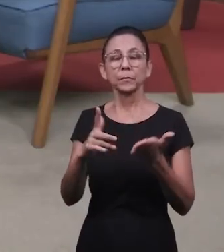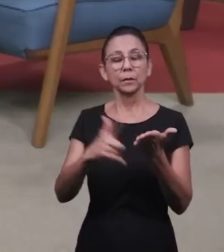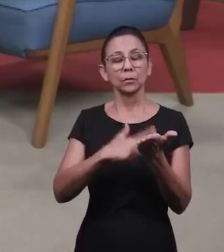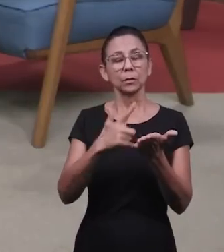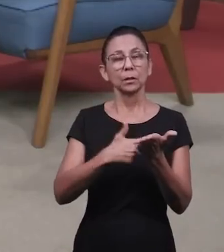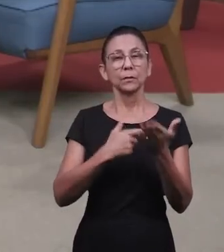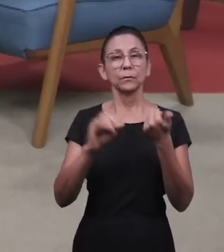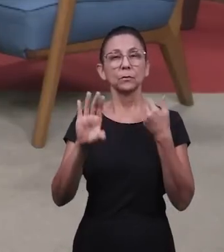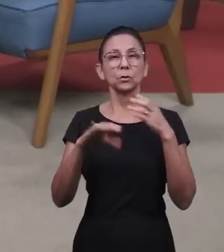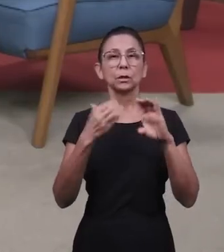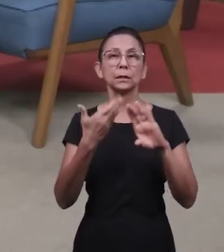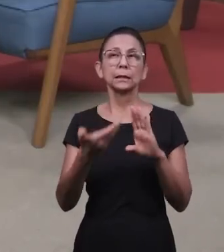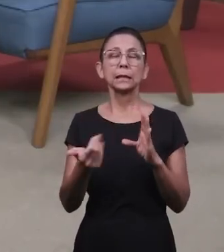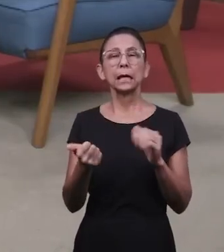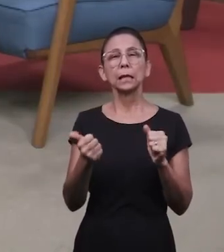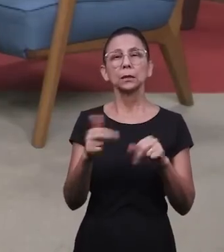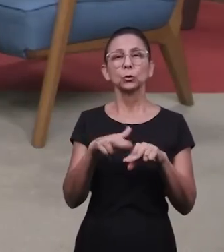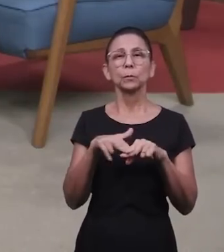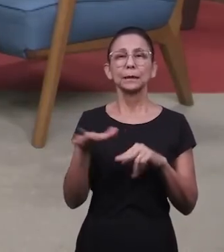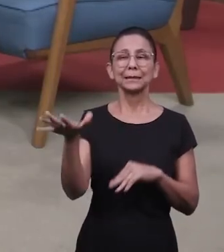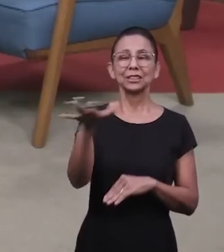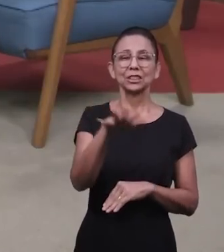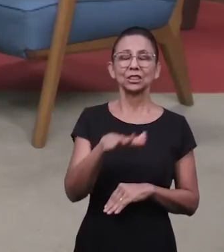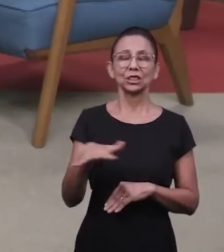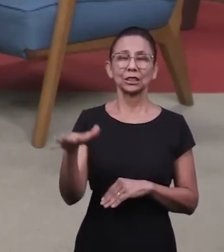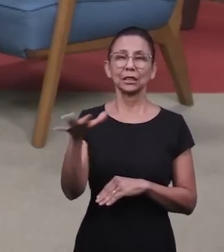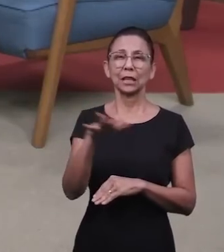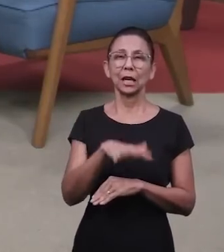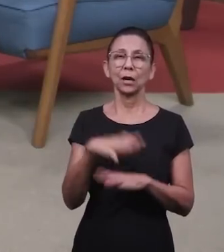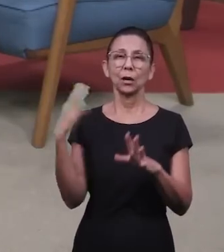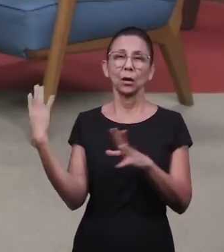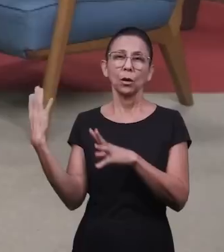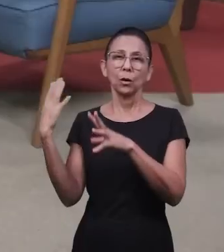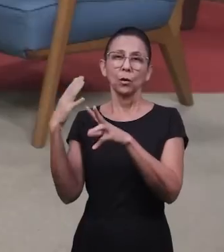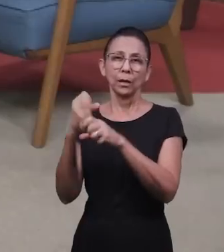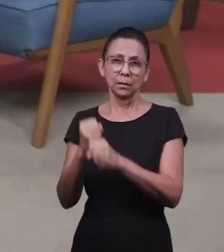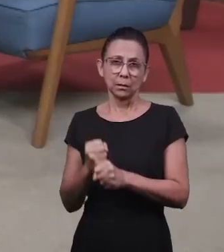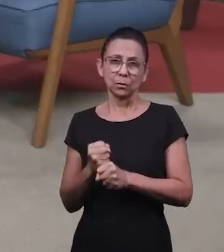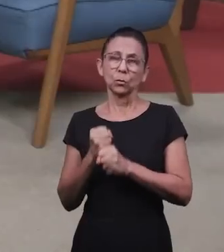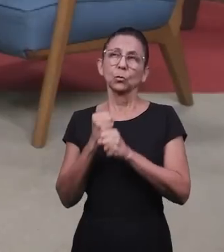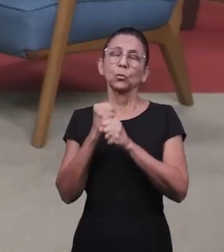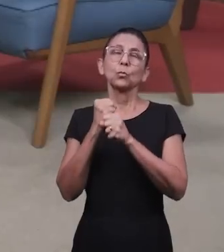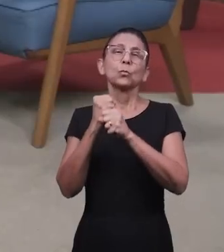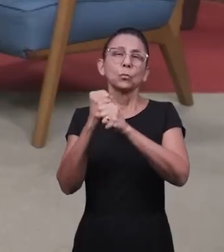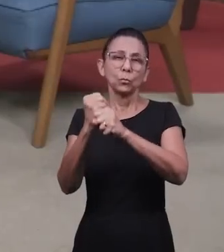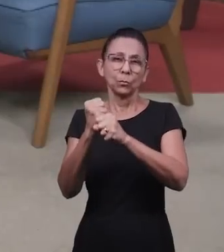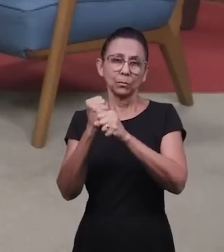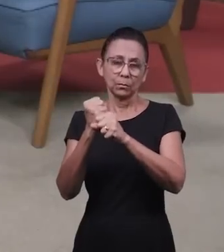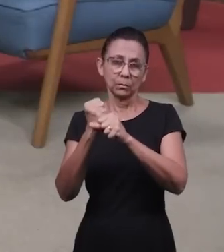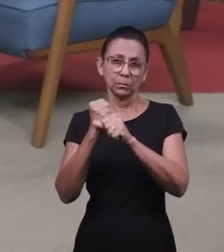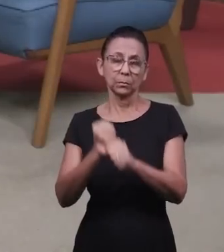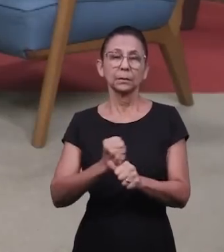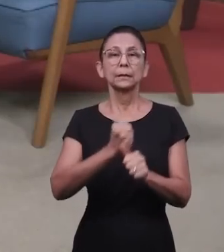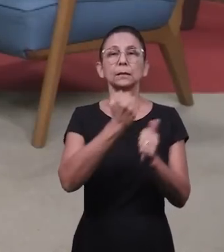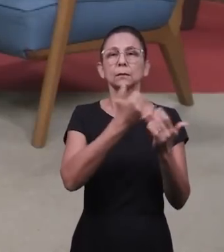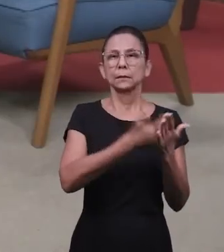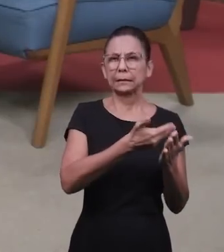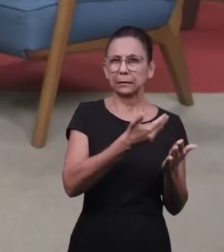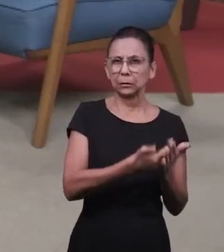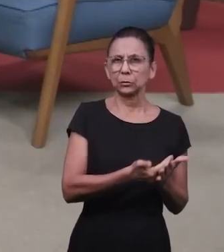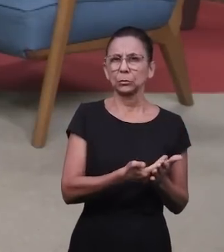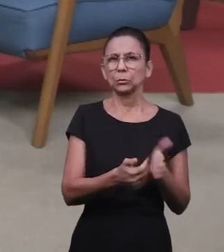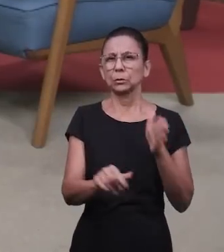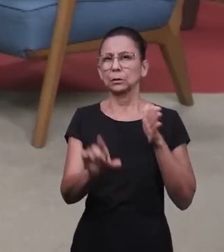sobre o livro de Cantares de uma maneira geral, né? Falar um pouco de uma síntese daquilo que